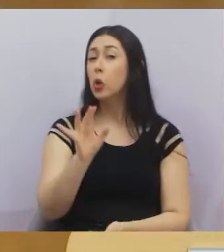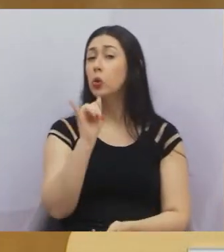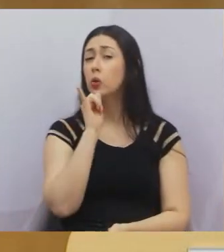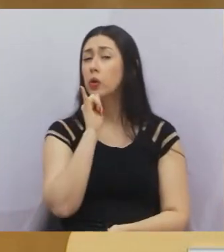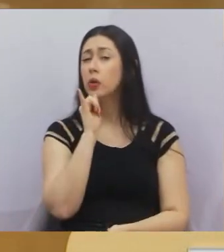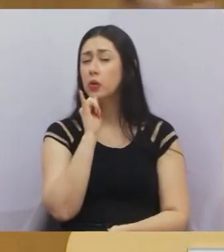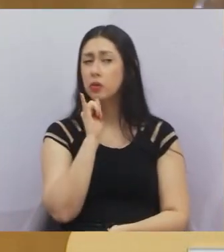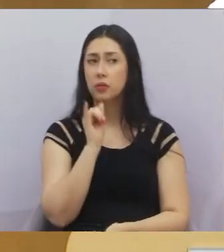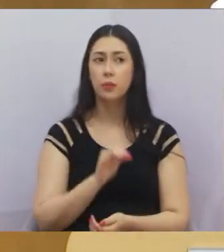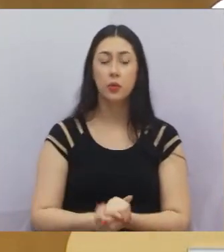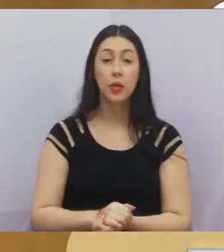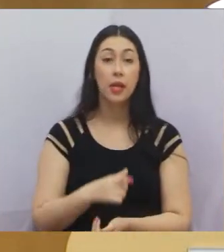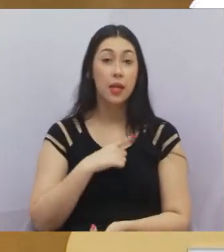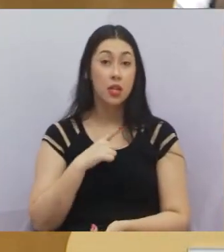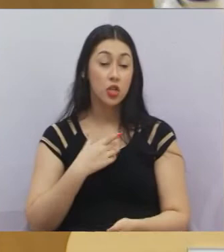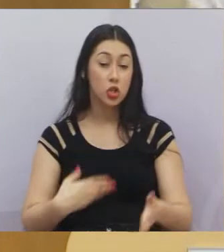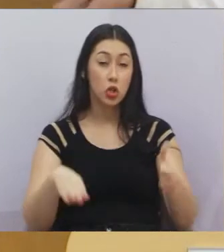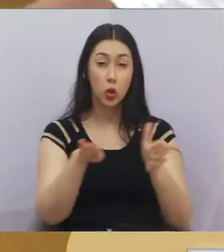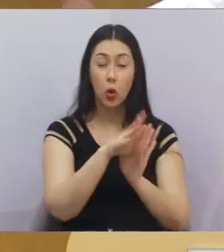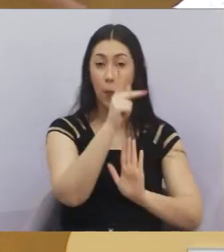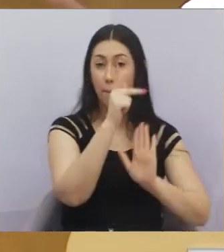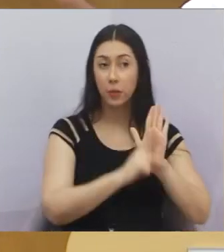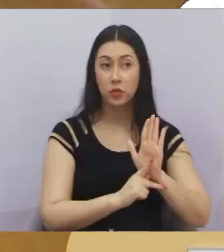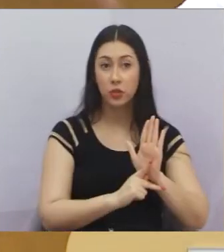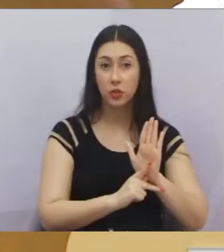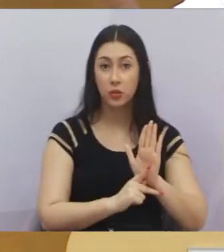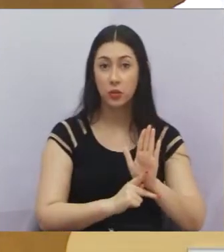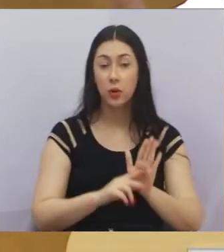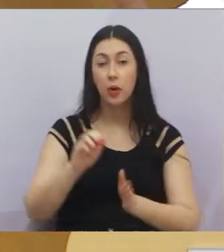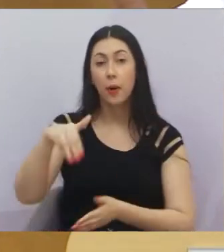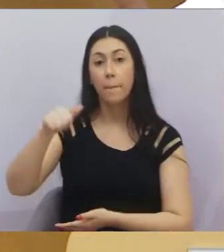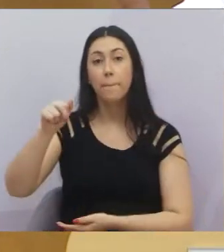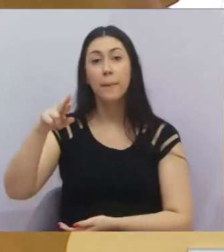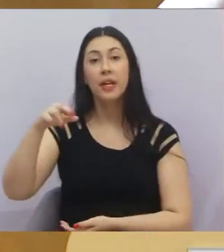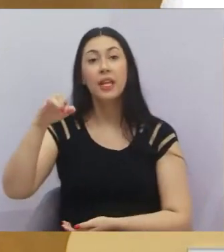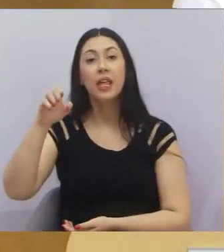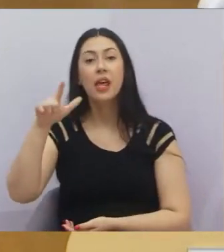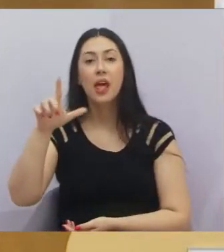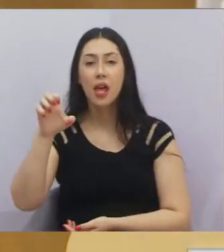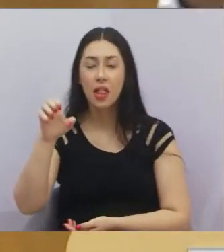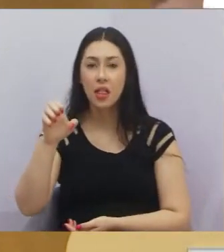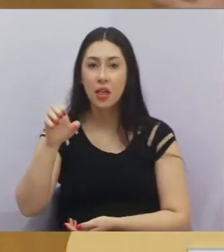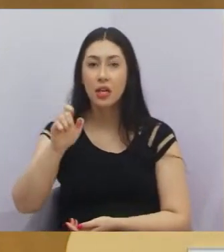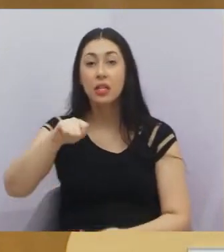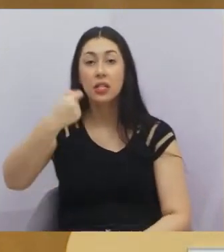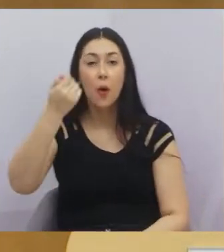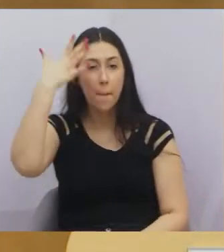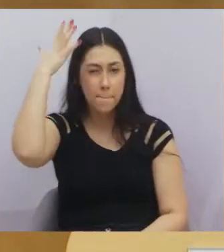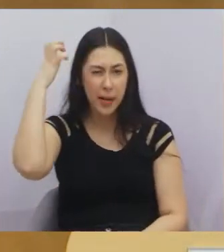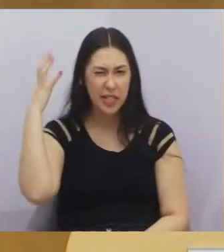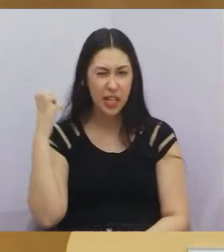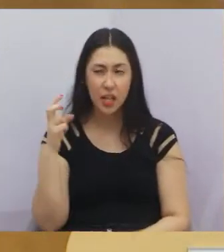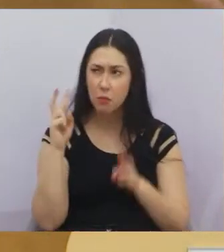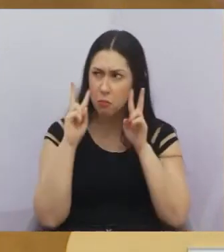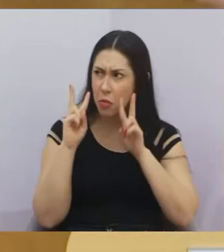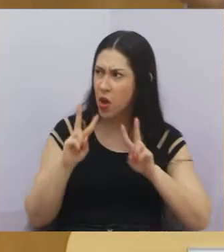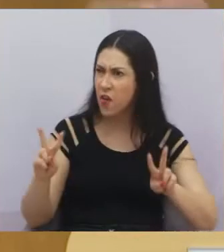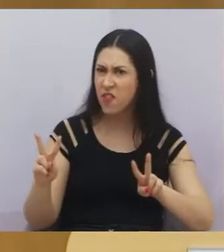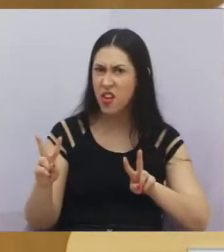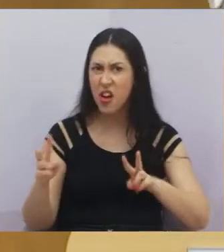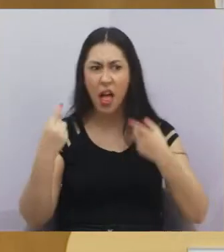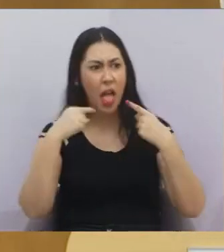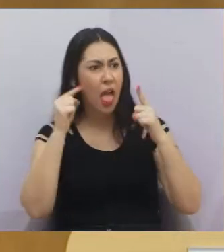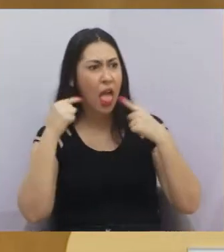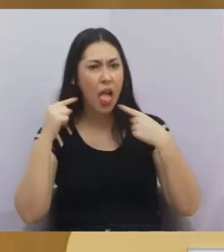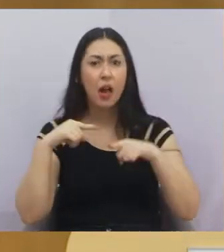aqui. Veio um projeto aqui para essa casa da Marielle Franco, e a gente viu as críticas que foram na cidade, porque é uma